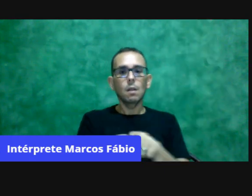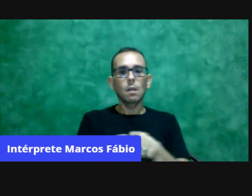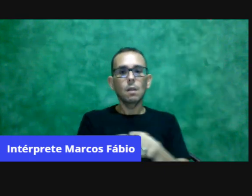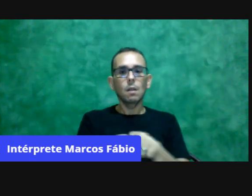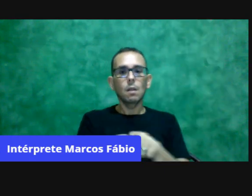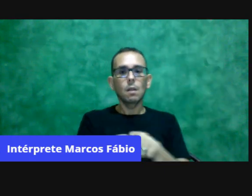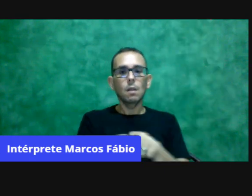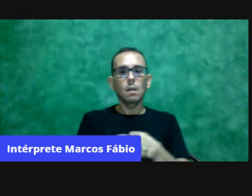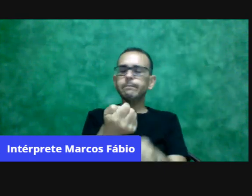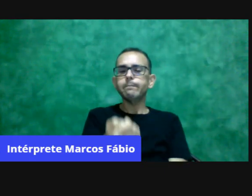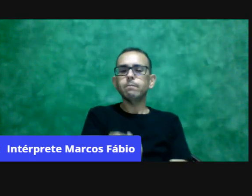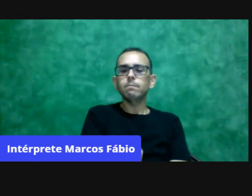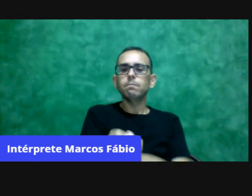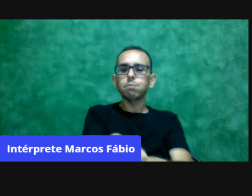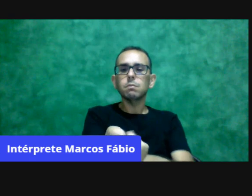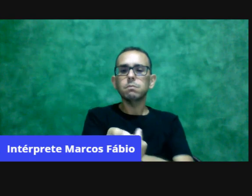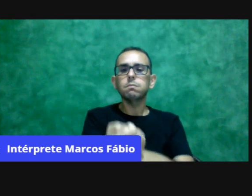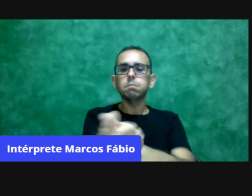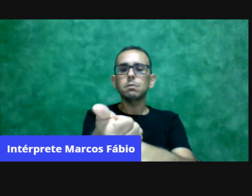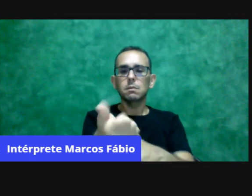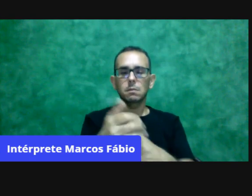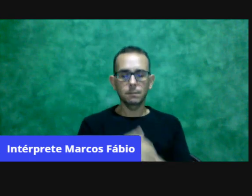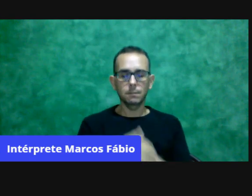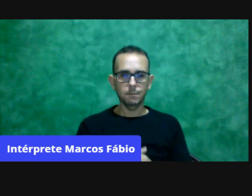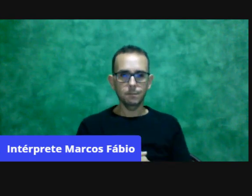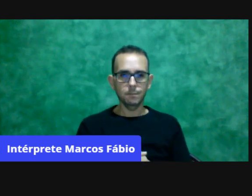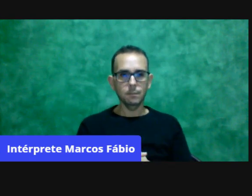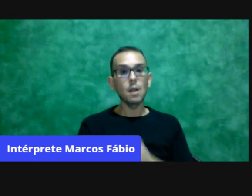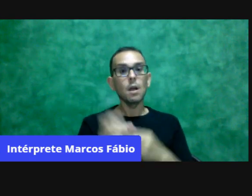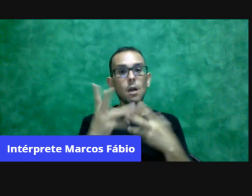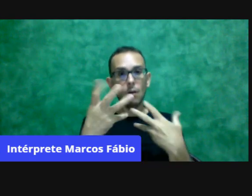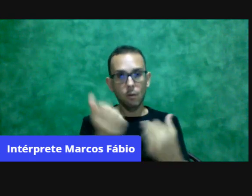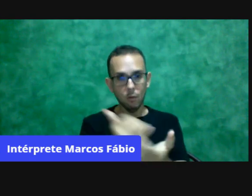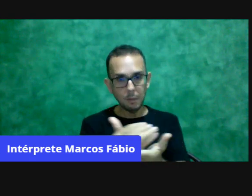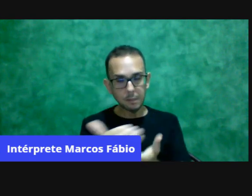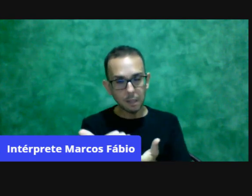de gude. Ok? Então vamos começar.